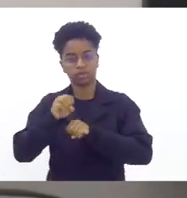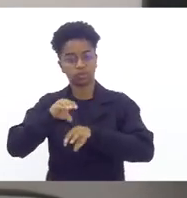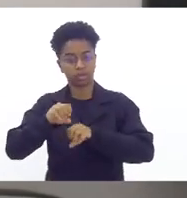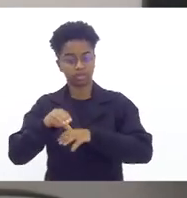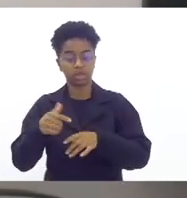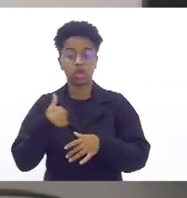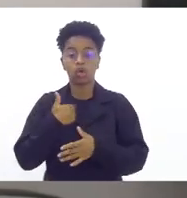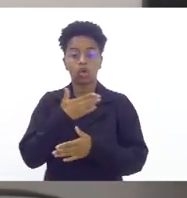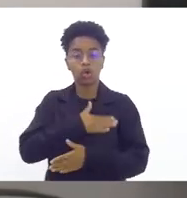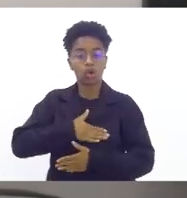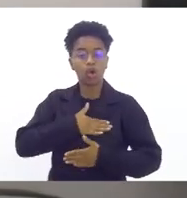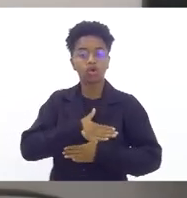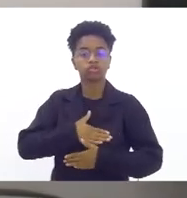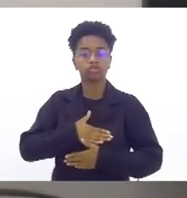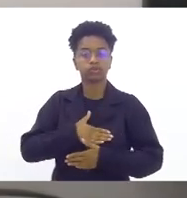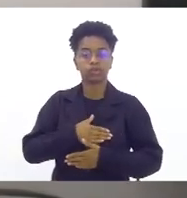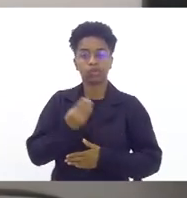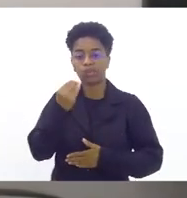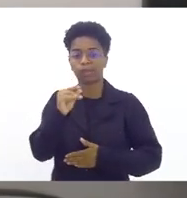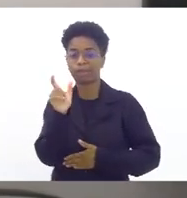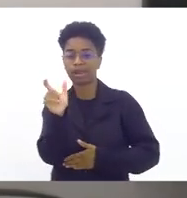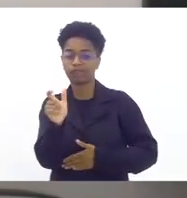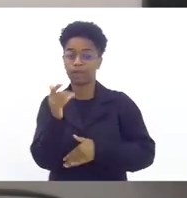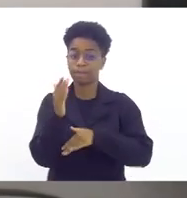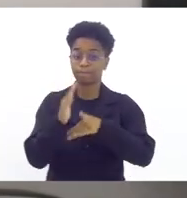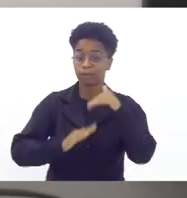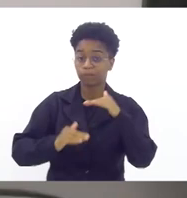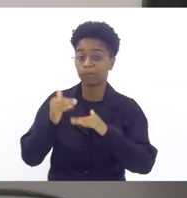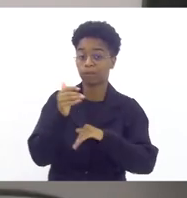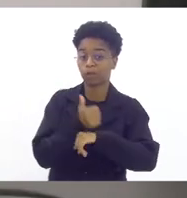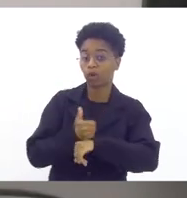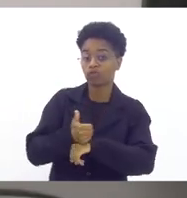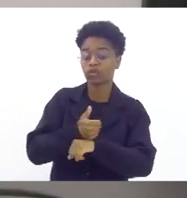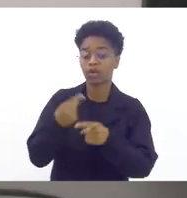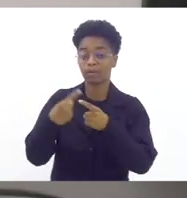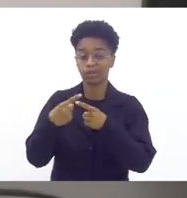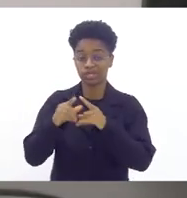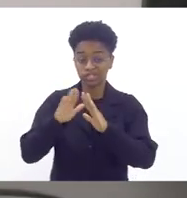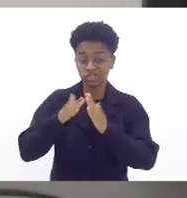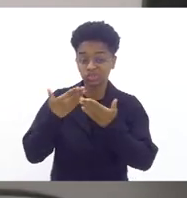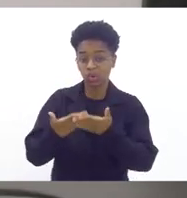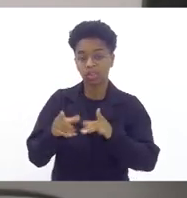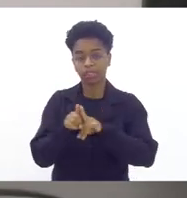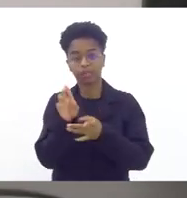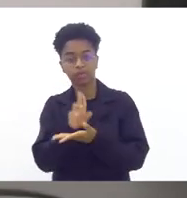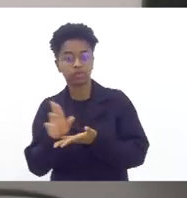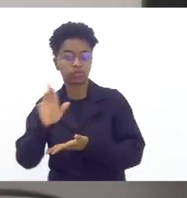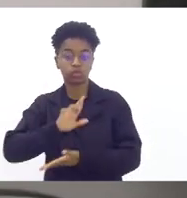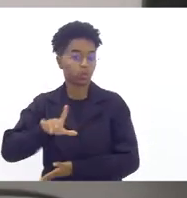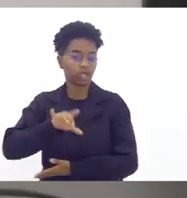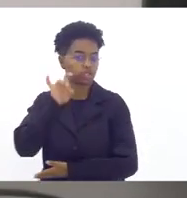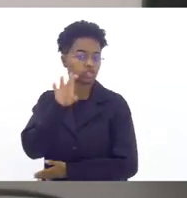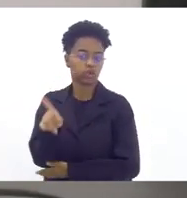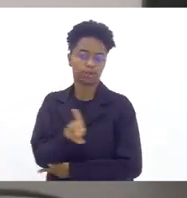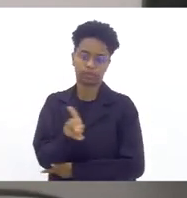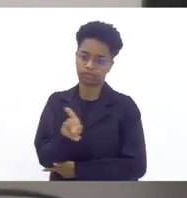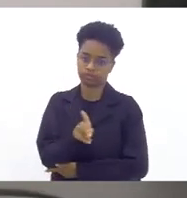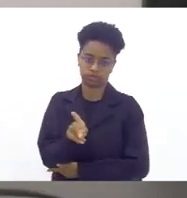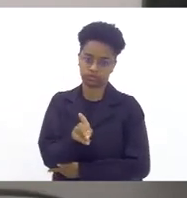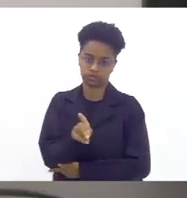profissionais de educação, porque a escola e a universidade não é feita somente de professores e